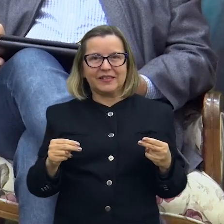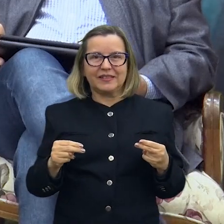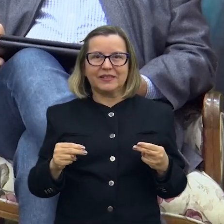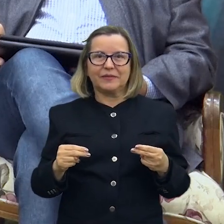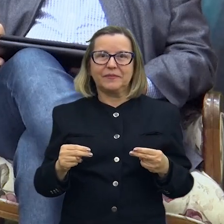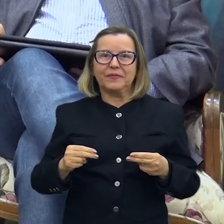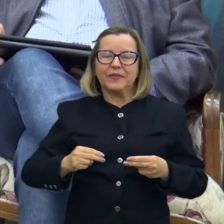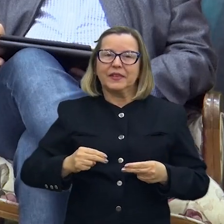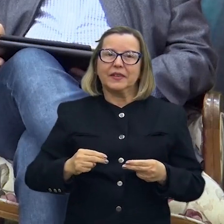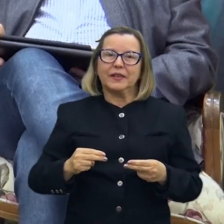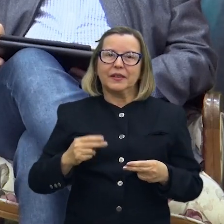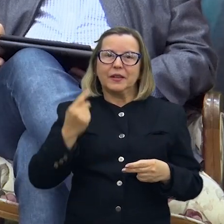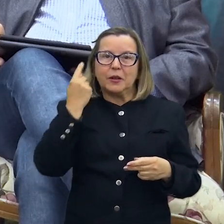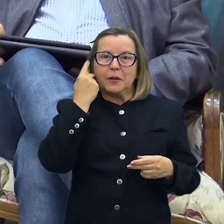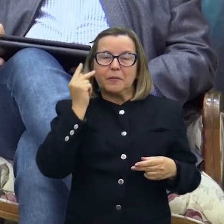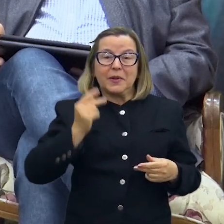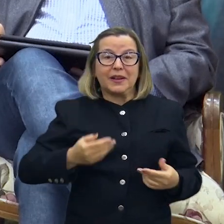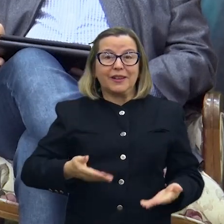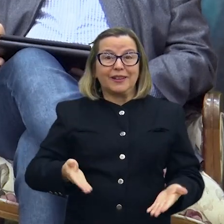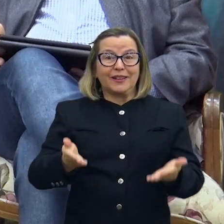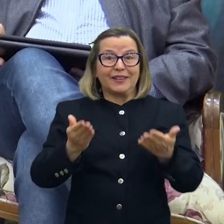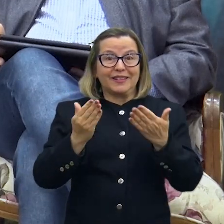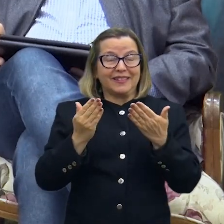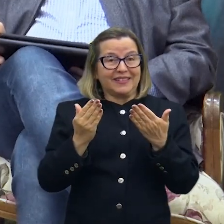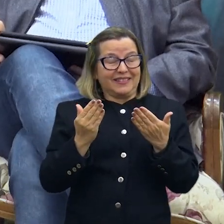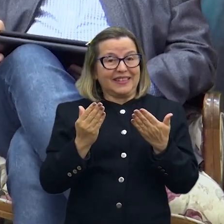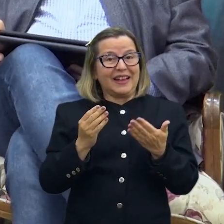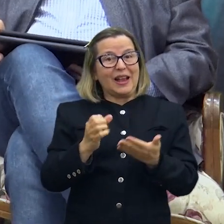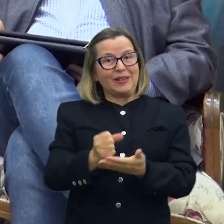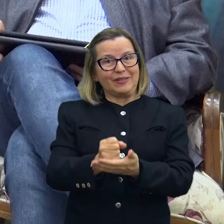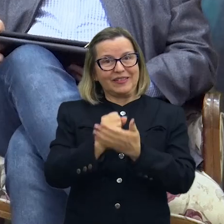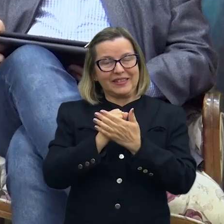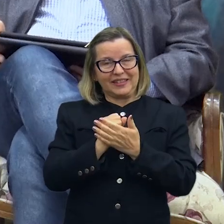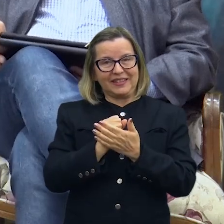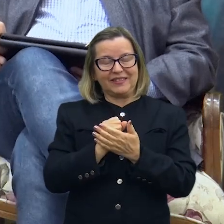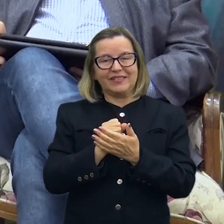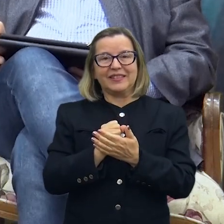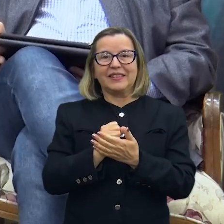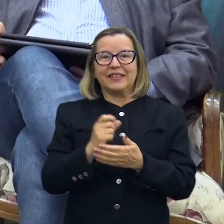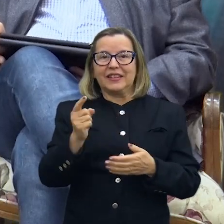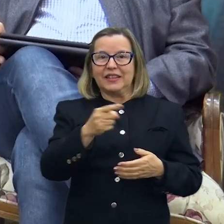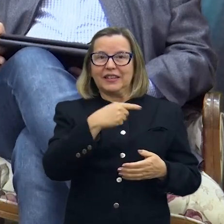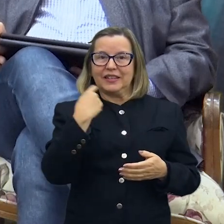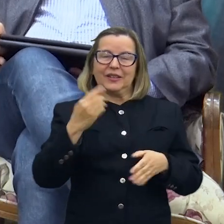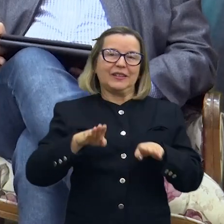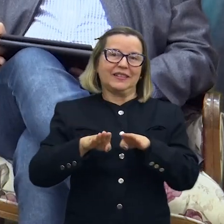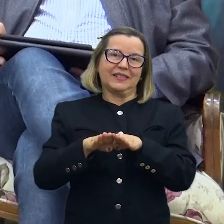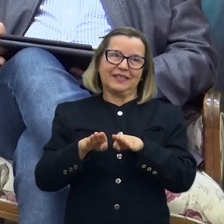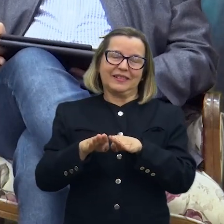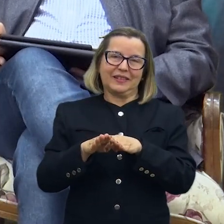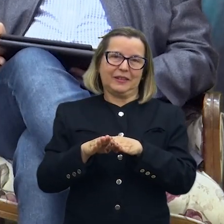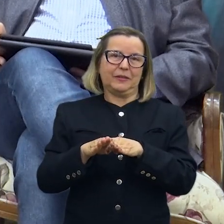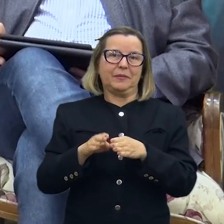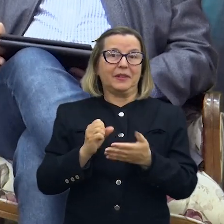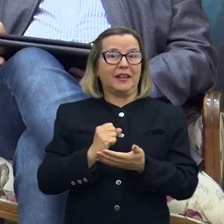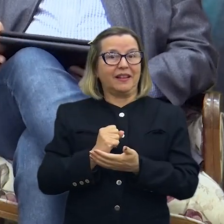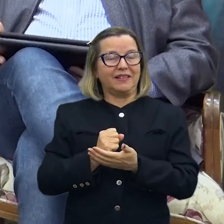que tenhamos sustento e possamos dar sustento àqueles funcionários que trabalham conosco, né? Que bom. Graças a